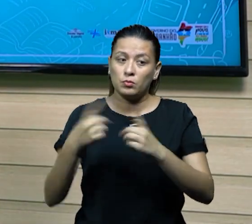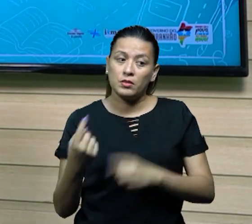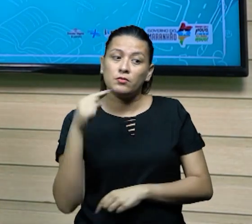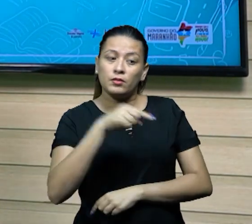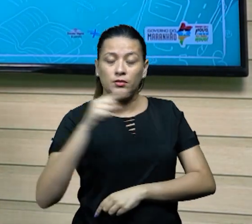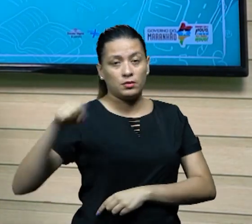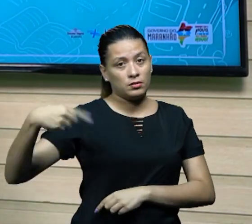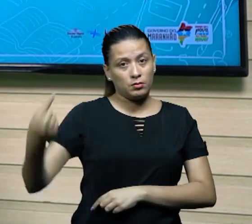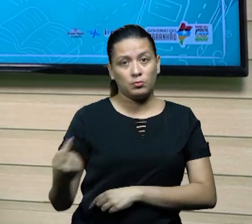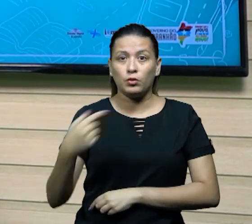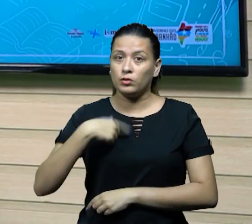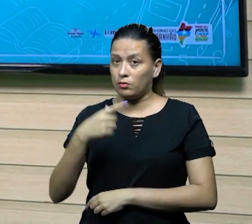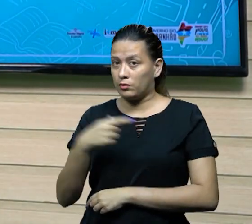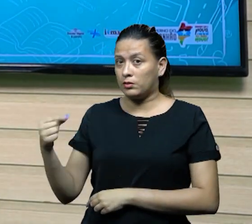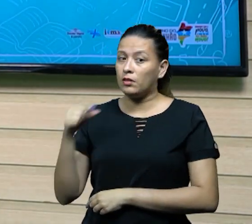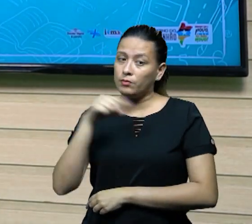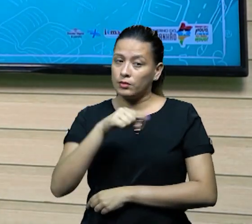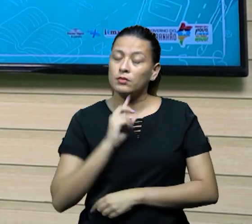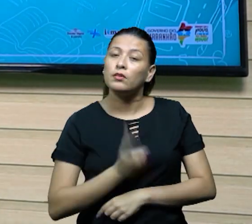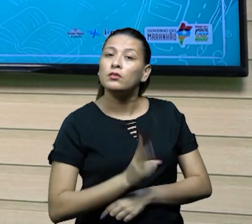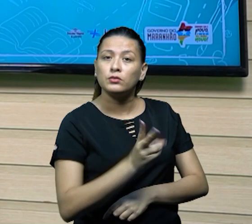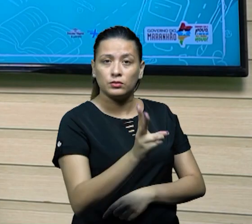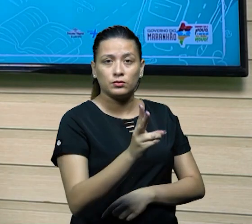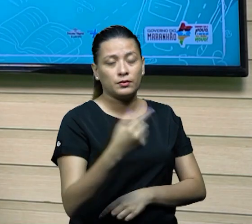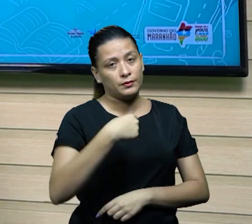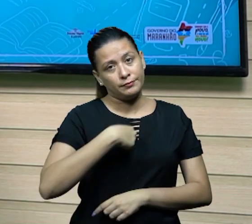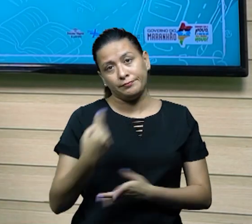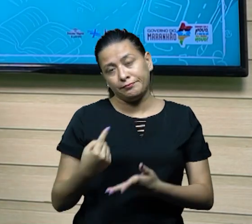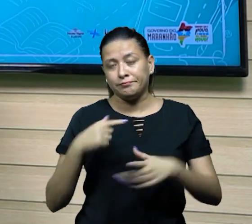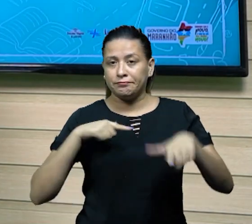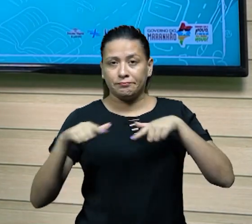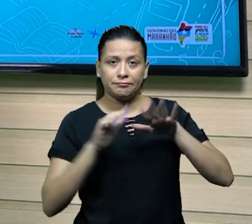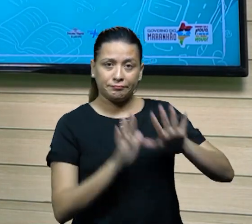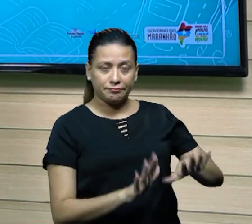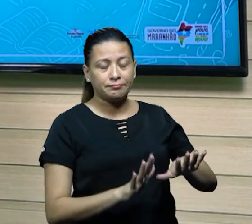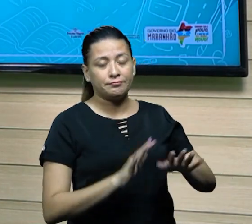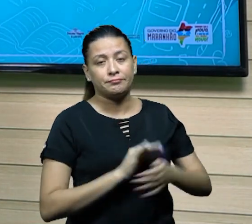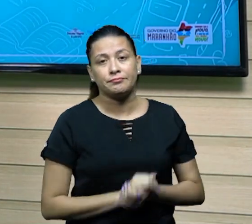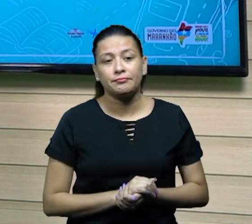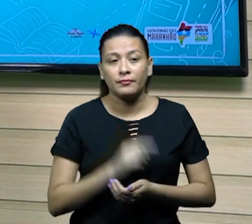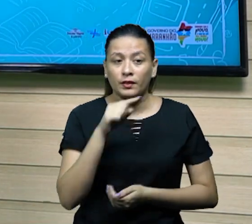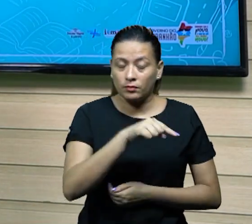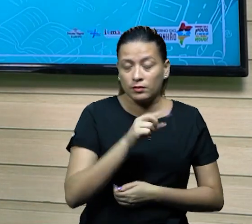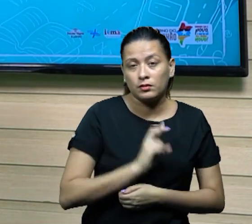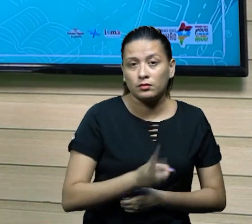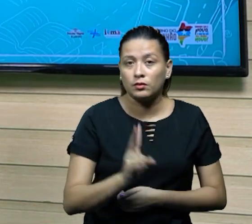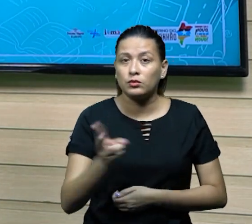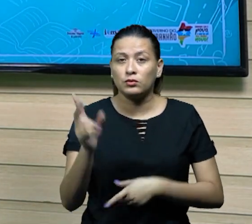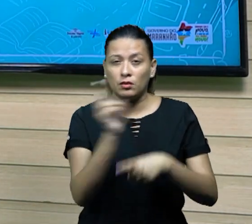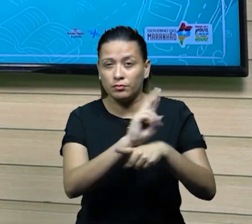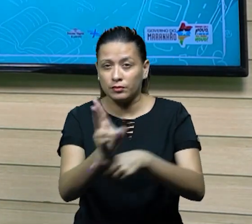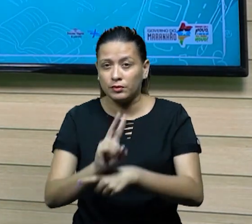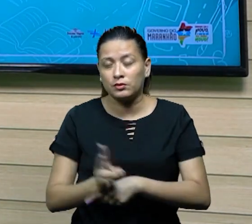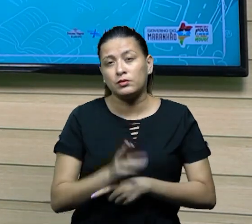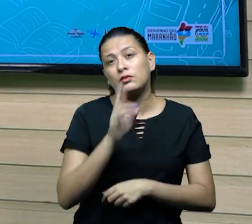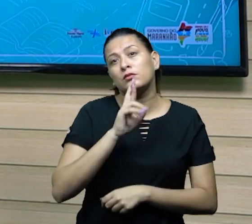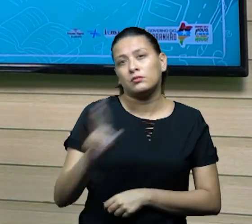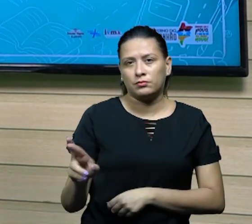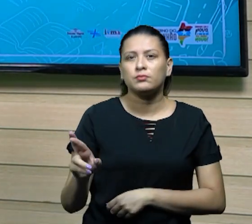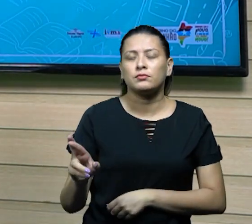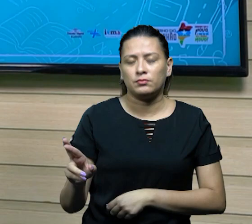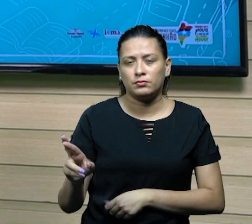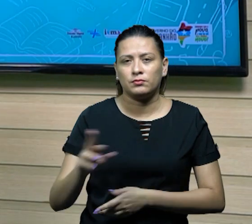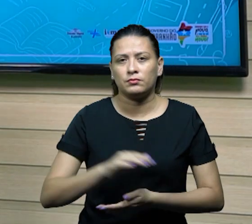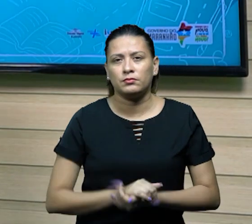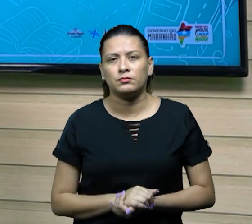mas você depois, porque eu vou sair, você vai continuar, eu sou um prestador de serviço, você tem que monitorar os